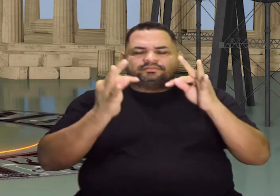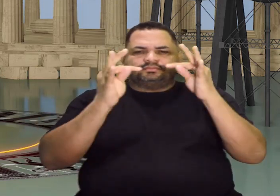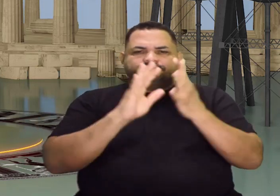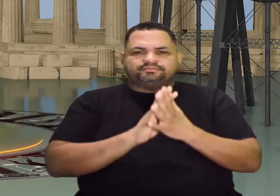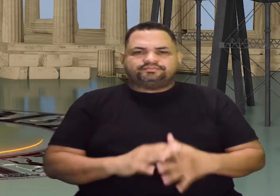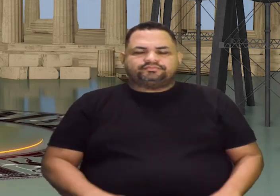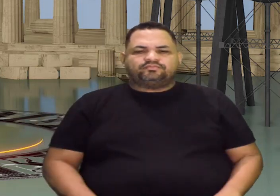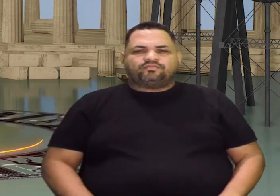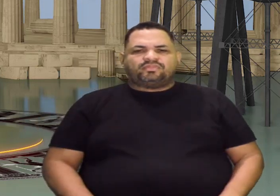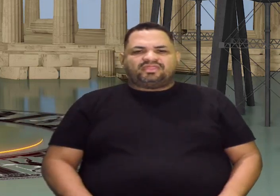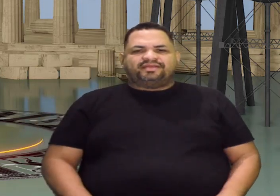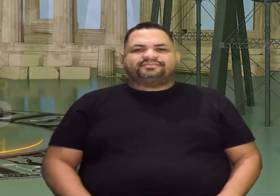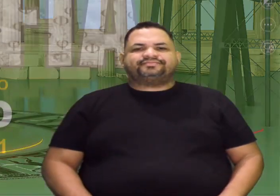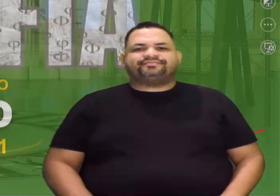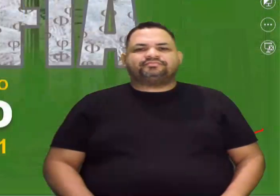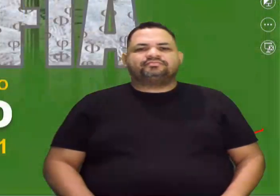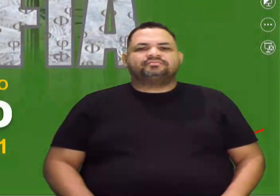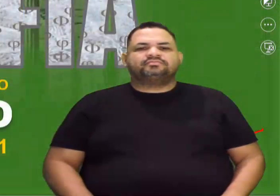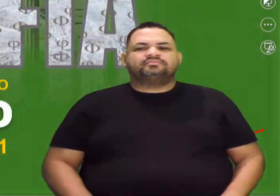1, o que a gente vai estudar aí?